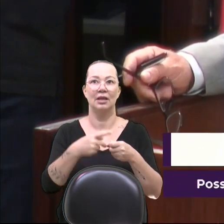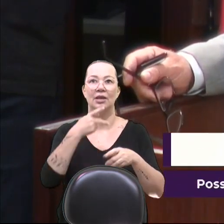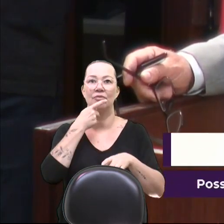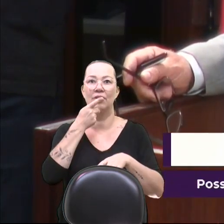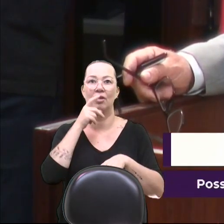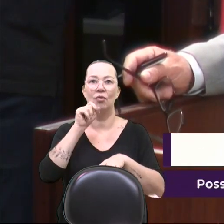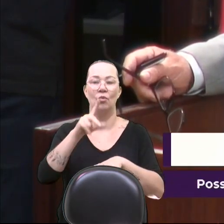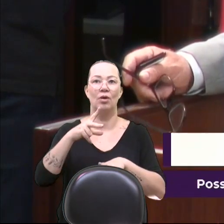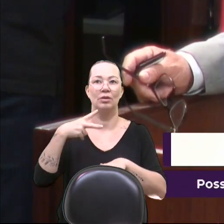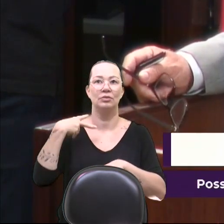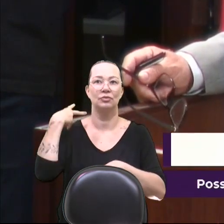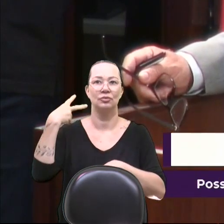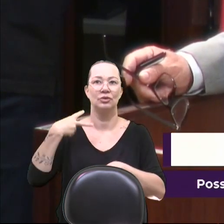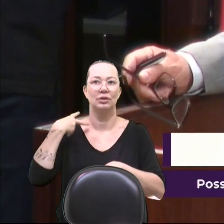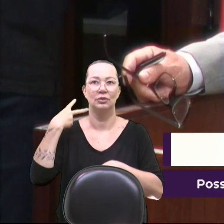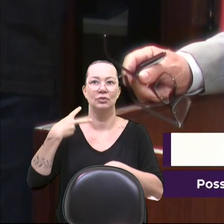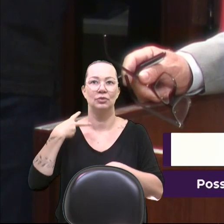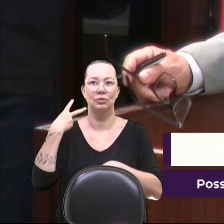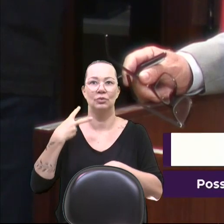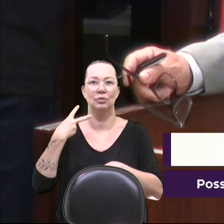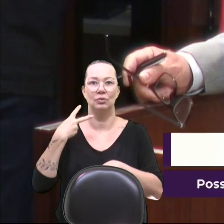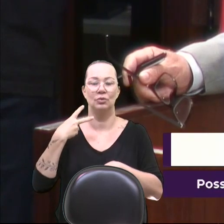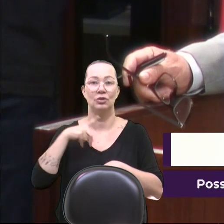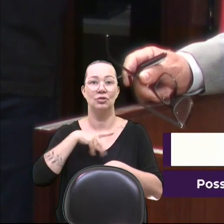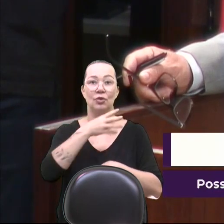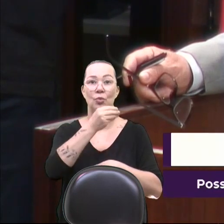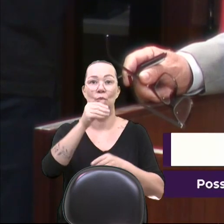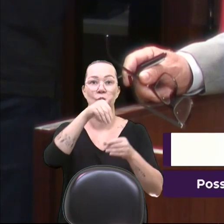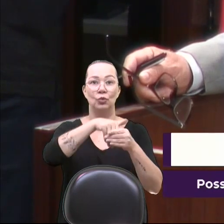vereadores com maior quantidade de votos.